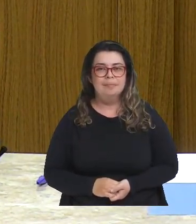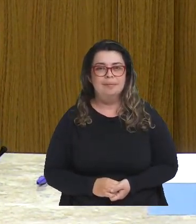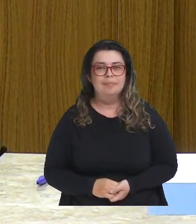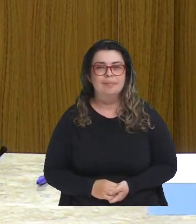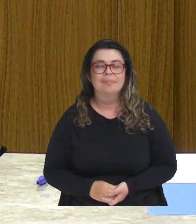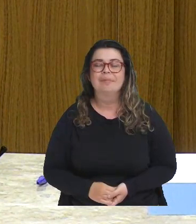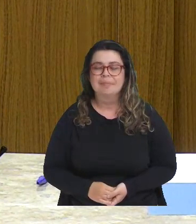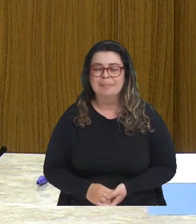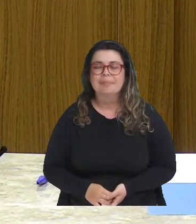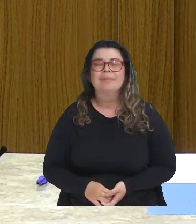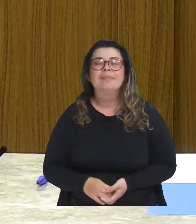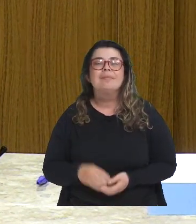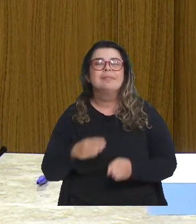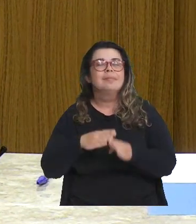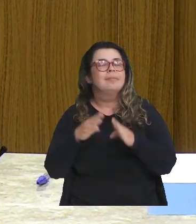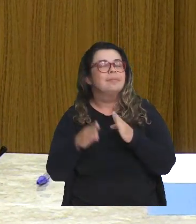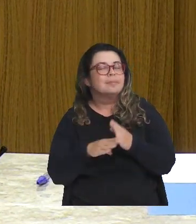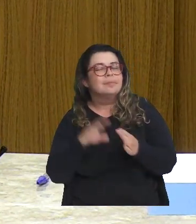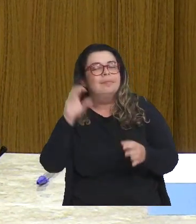passaram para chegar aí, para